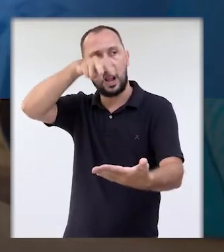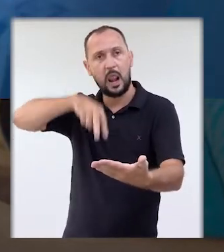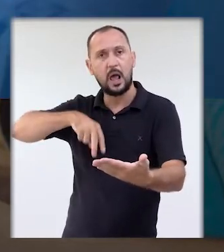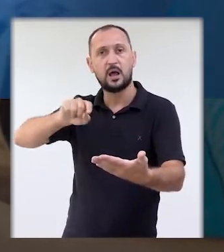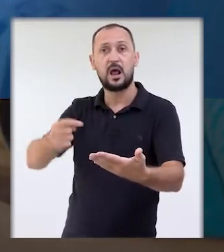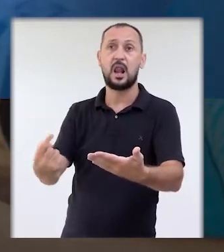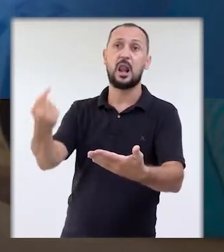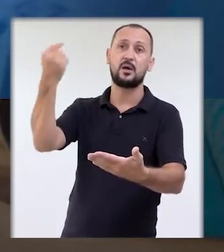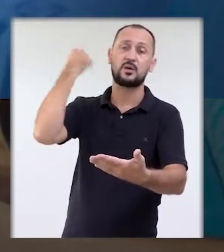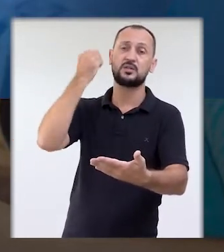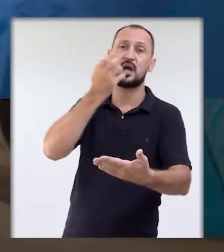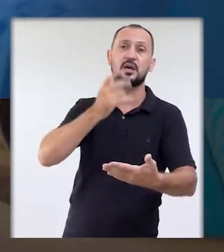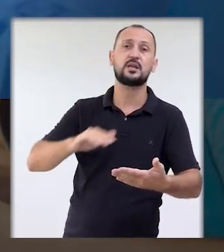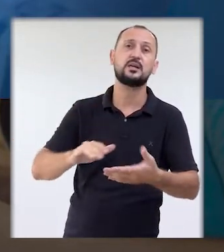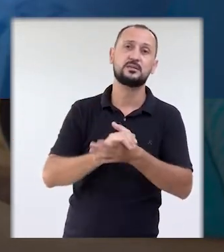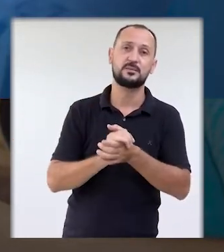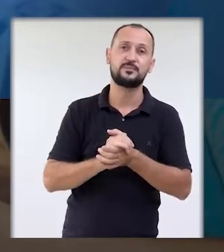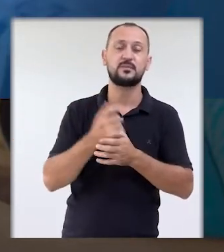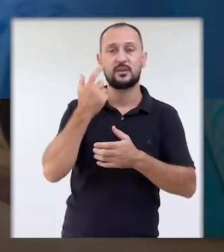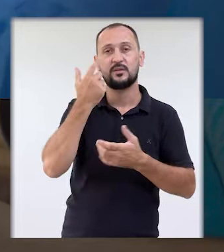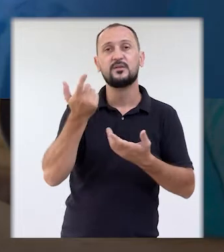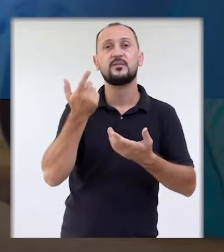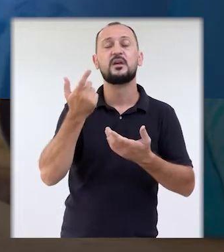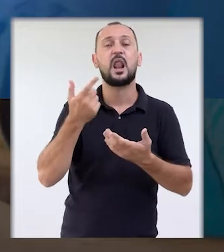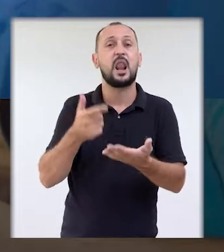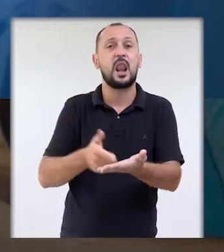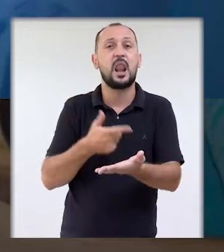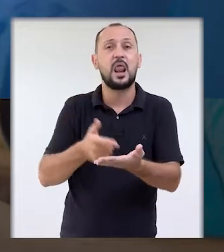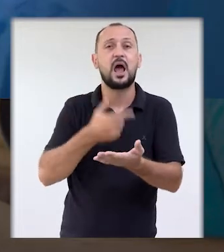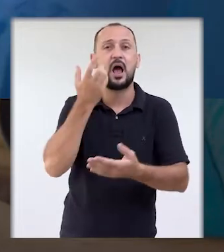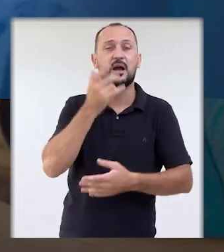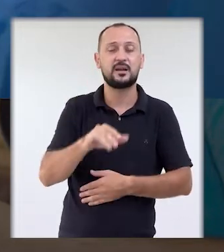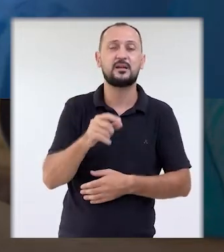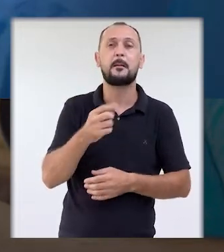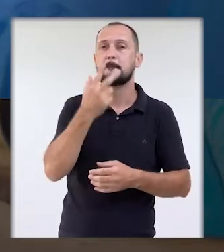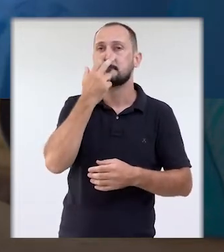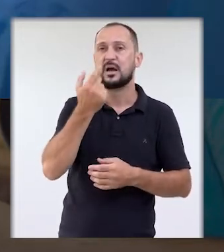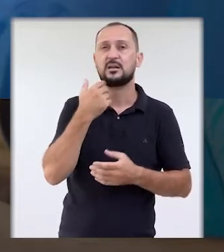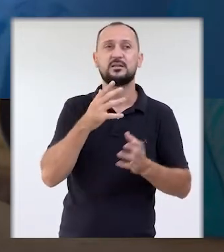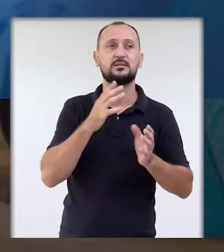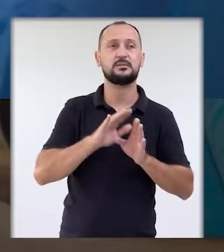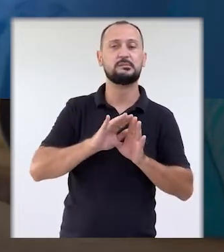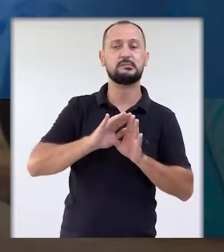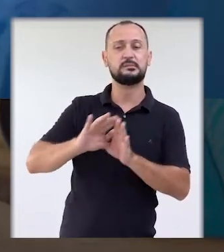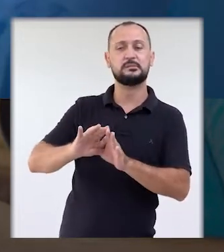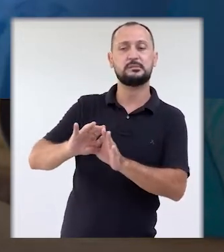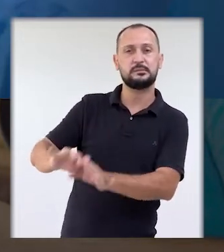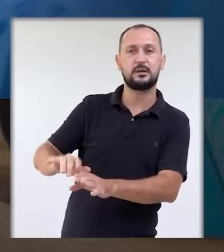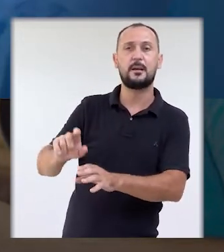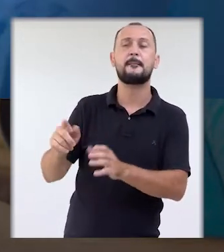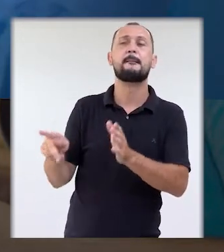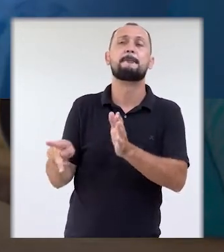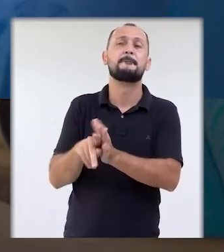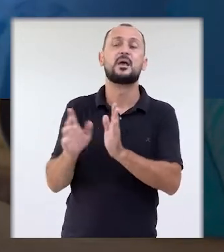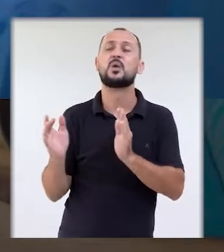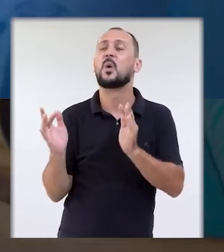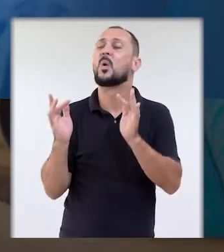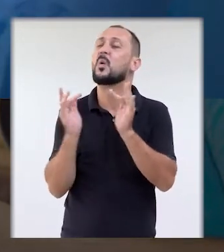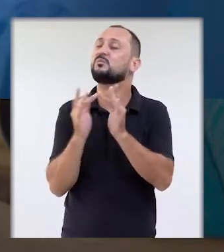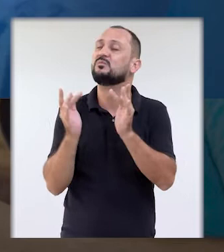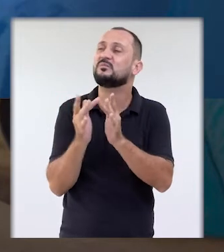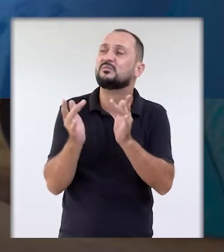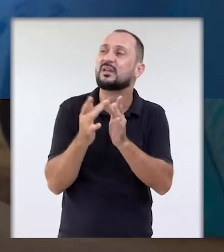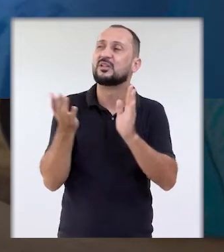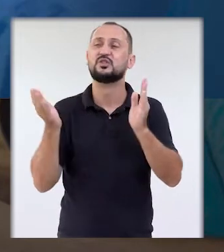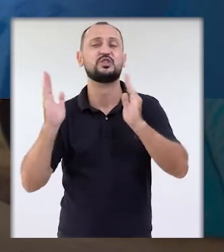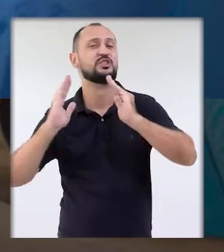olha só, quando a gente era criança, que lia literatura infantil, então fica aquela coisa meio renegada ao espaço materno,